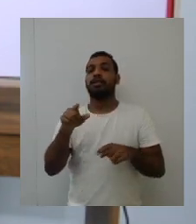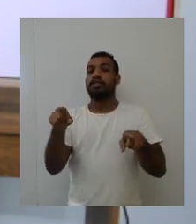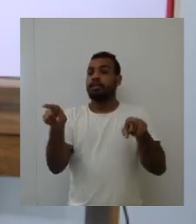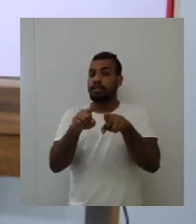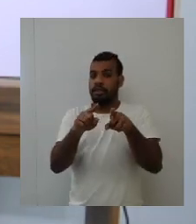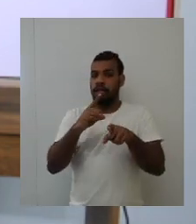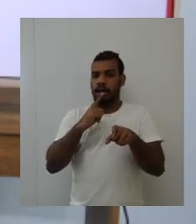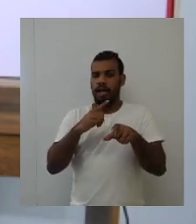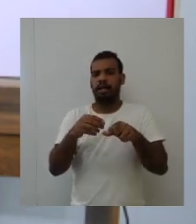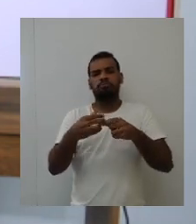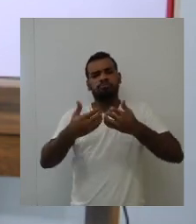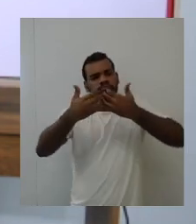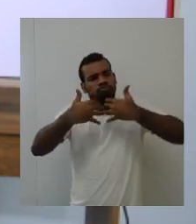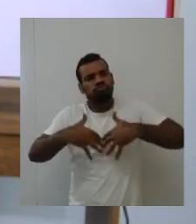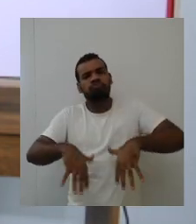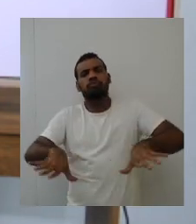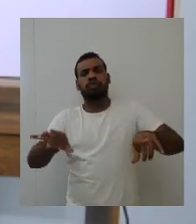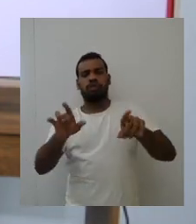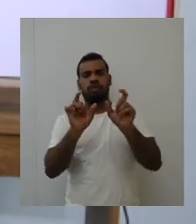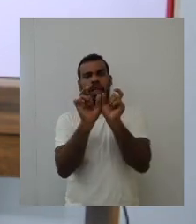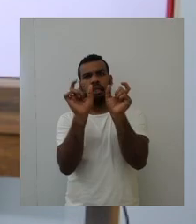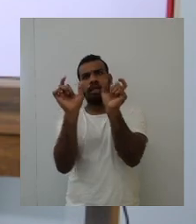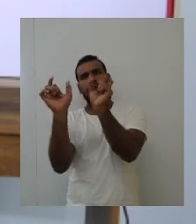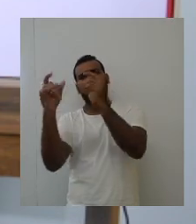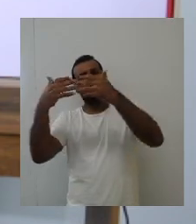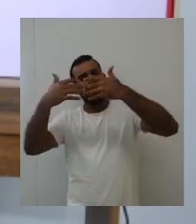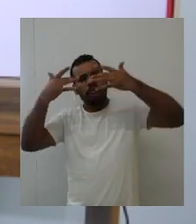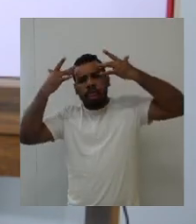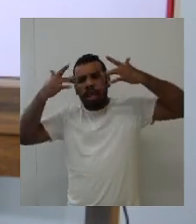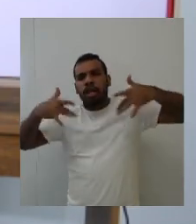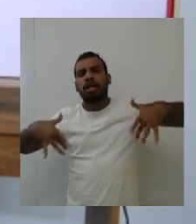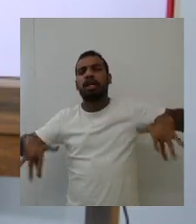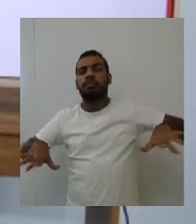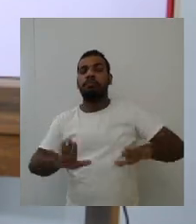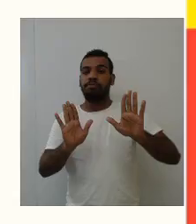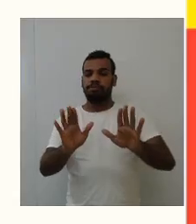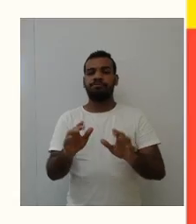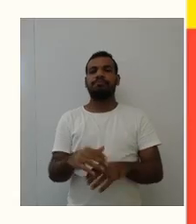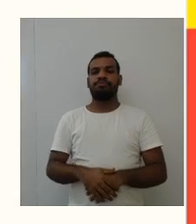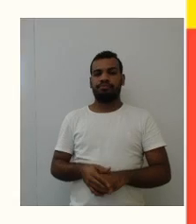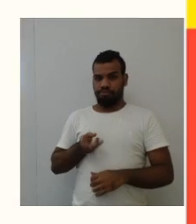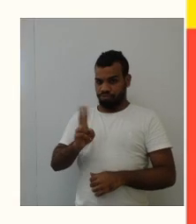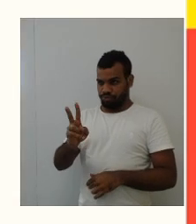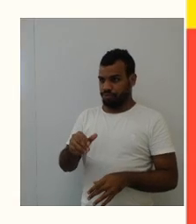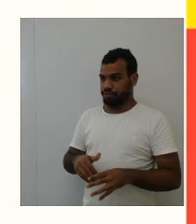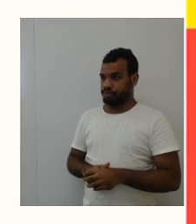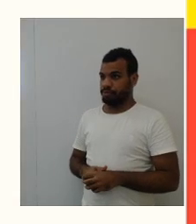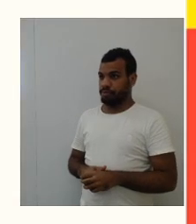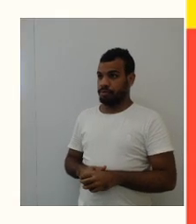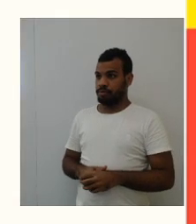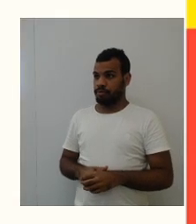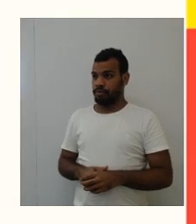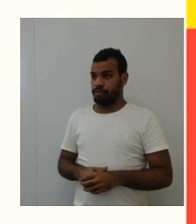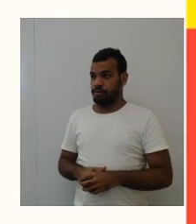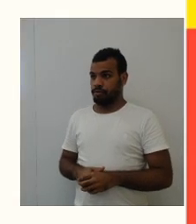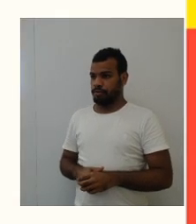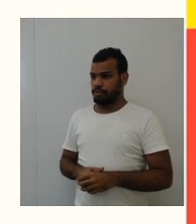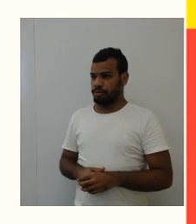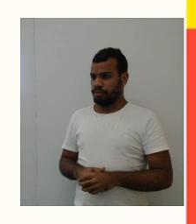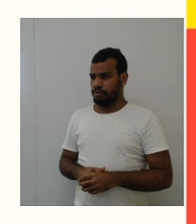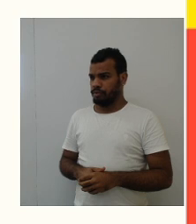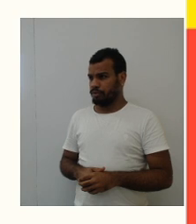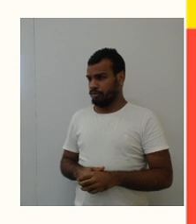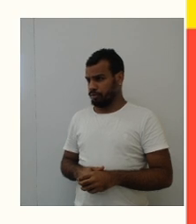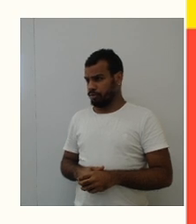fluidez, a costura das palavras. Bom, seguindo. Para evitar essas falhas